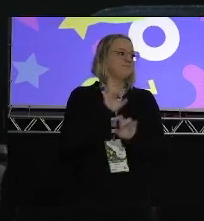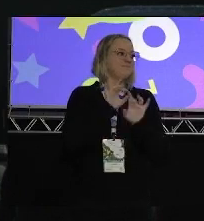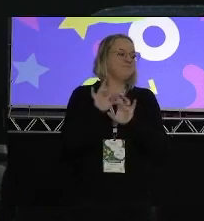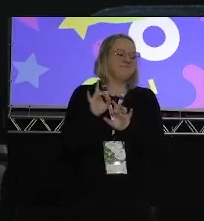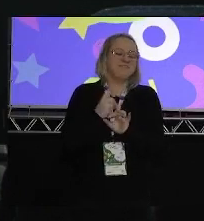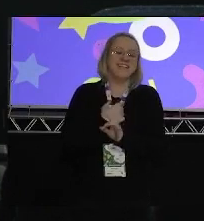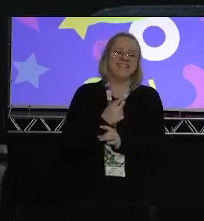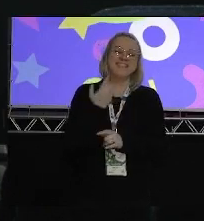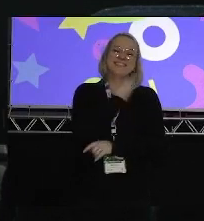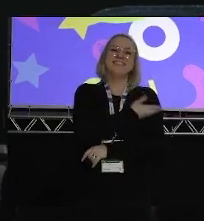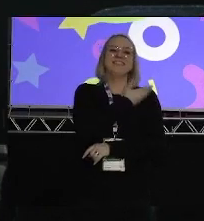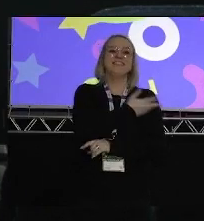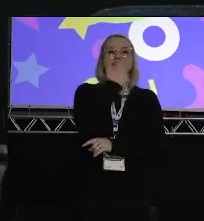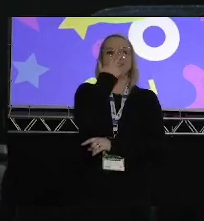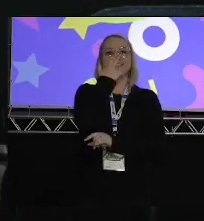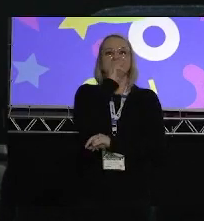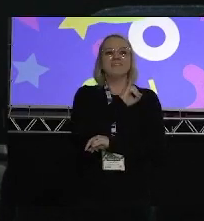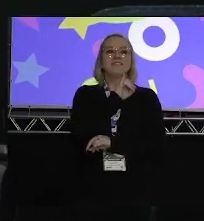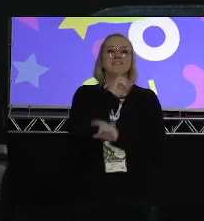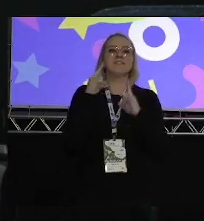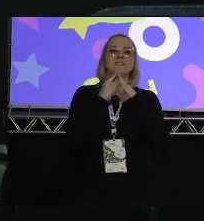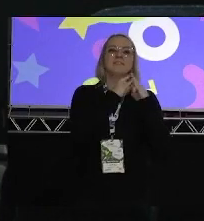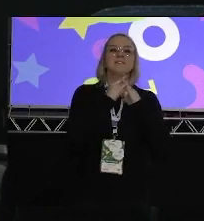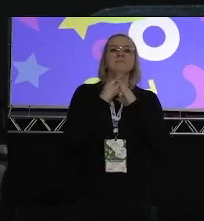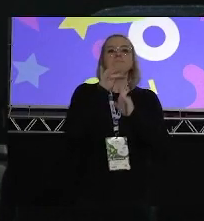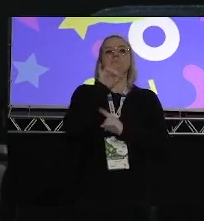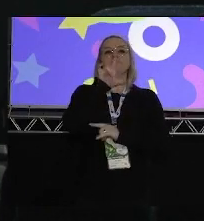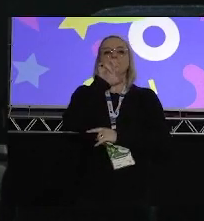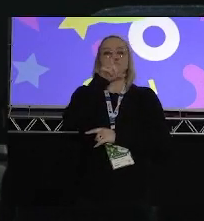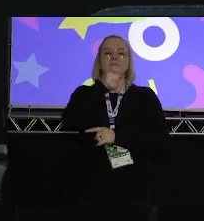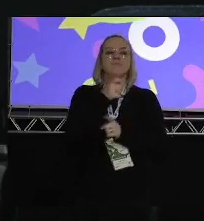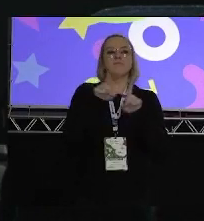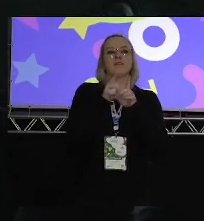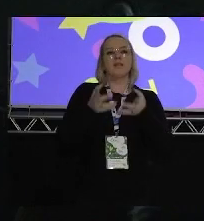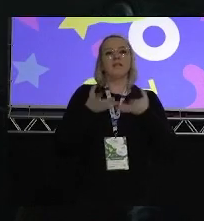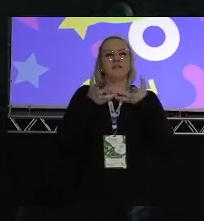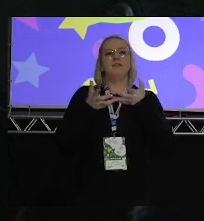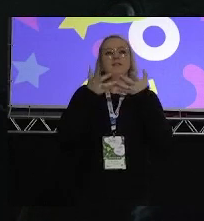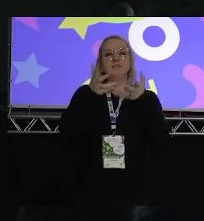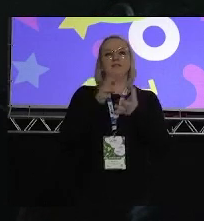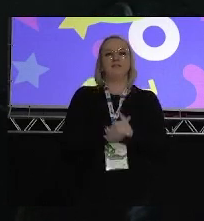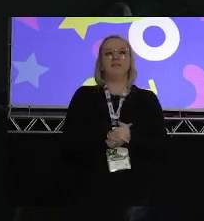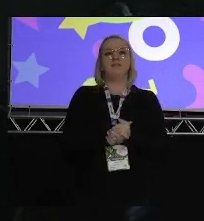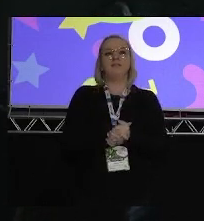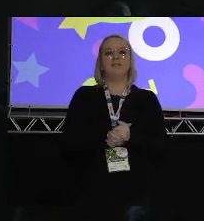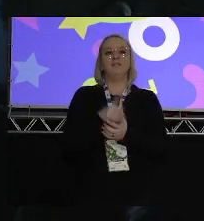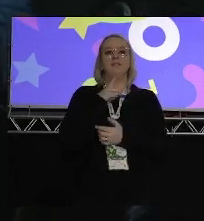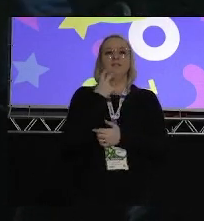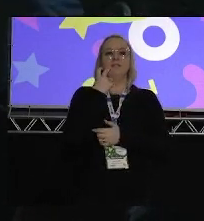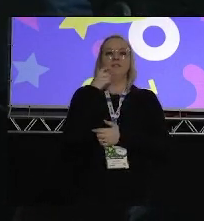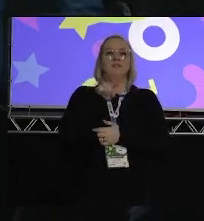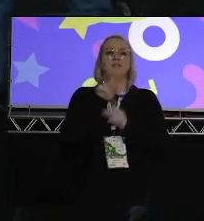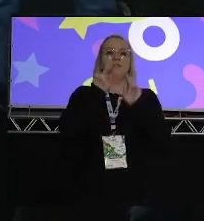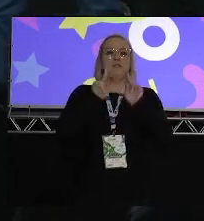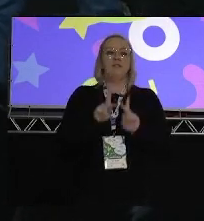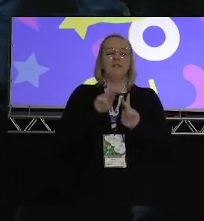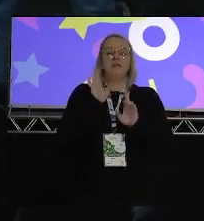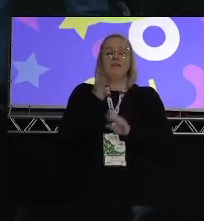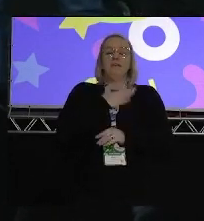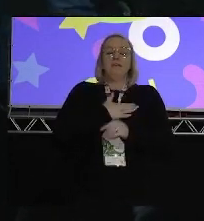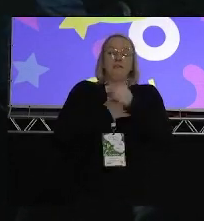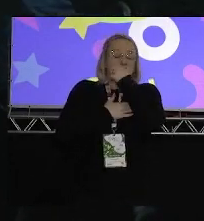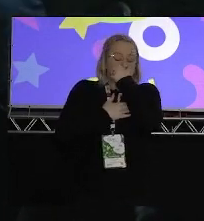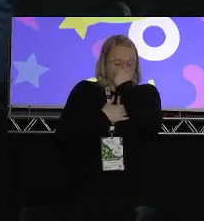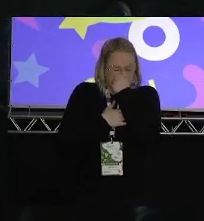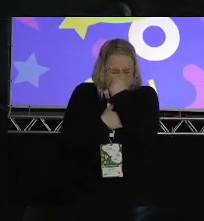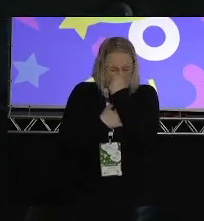que a gente oferece lá no Instituto, através do FLAPS e outras iniciativas, são mais de 5 mil pessoas já que eu tive o prazer de treinar, tanto